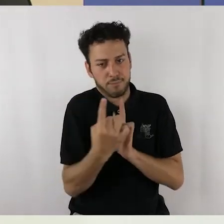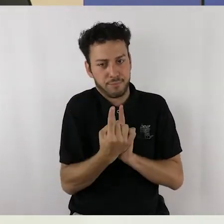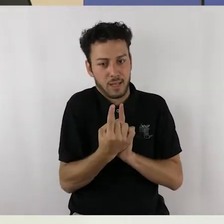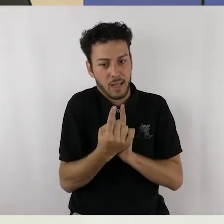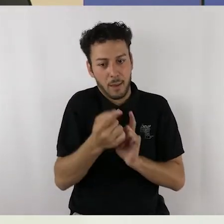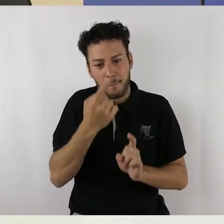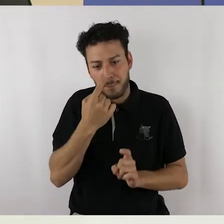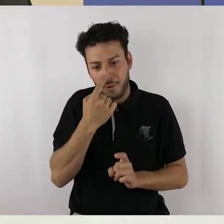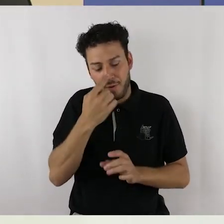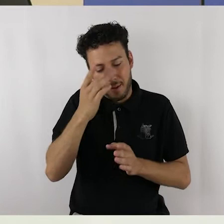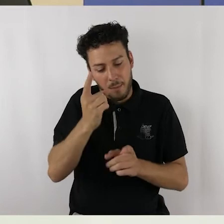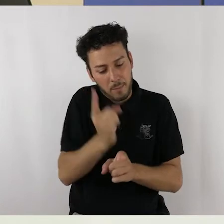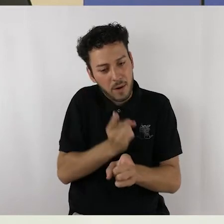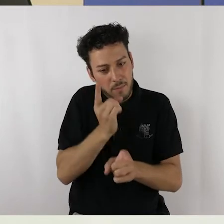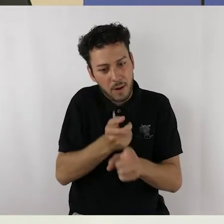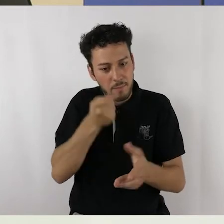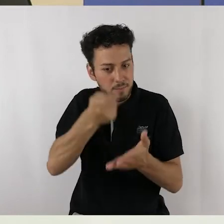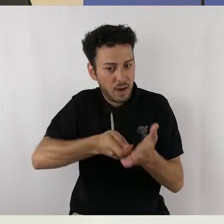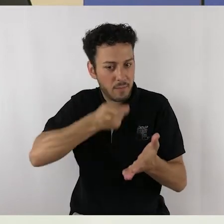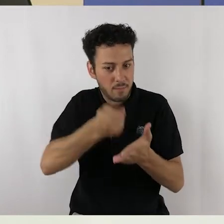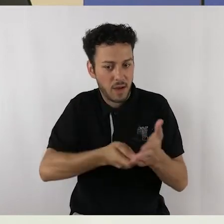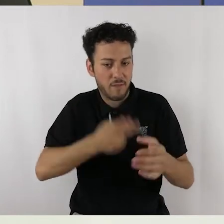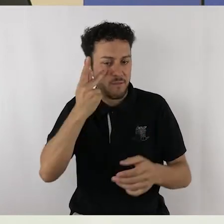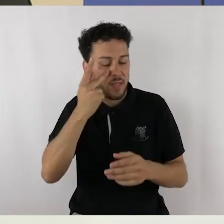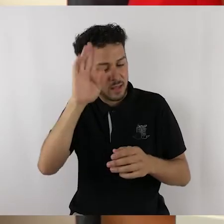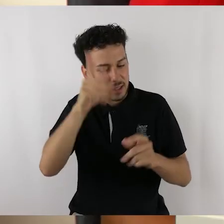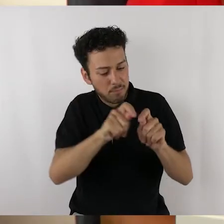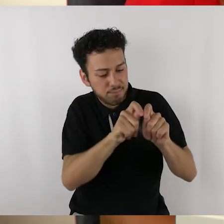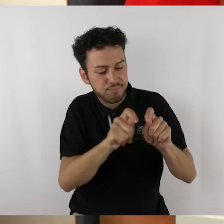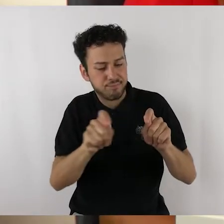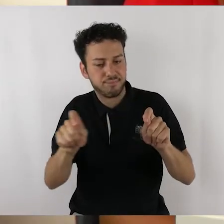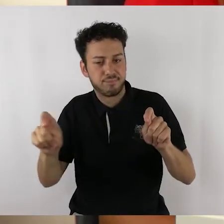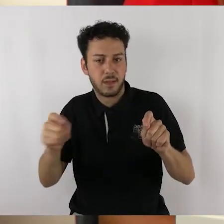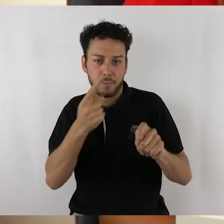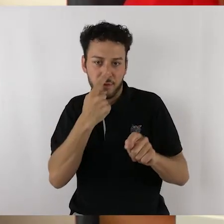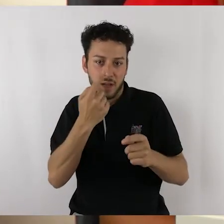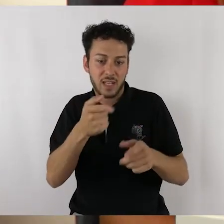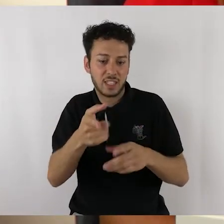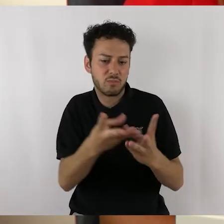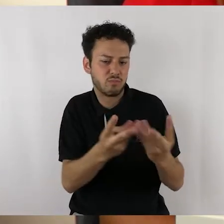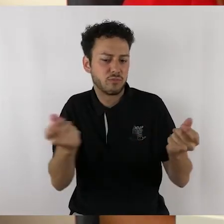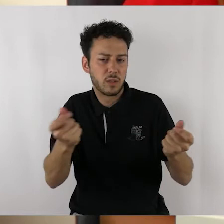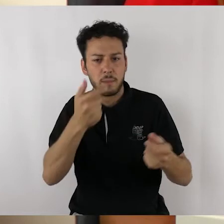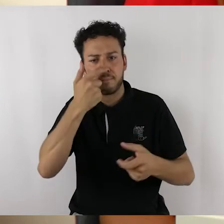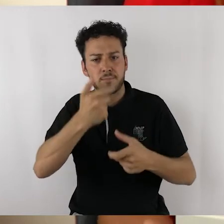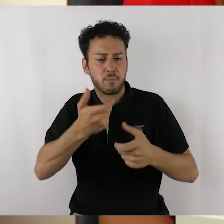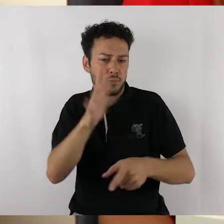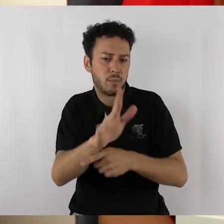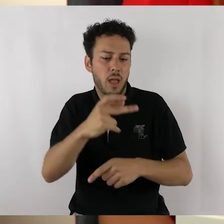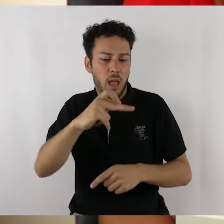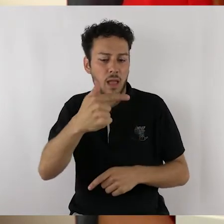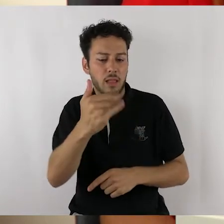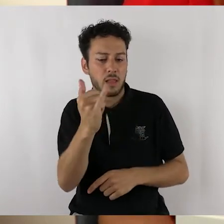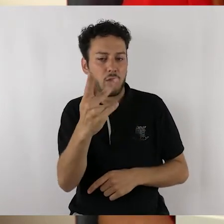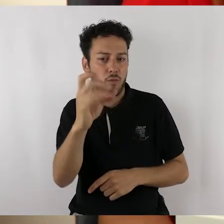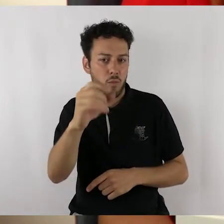cliente que privilegia a estabilidade pode ser uma solução então destas soluções que estavas a falar quais são as que